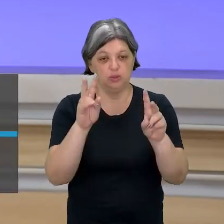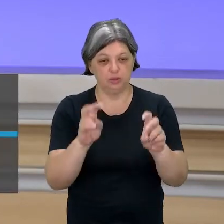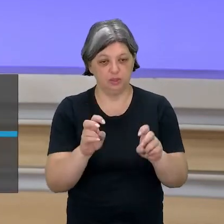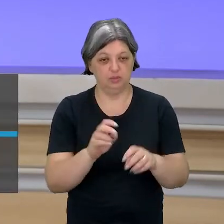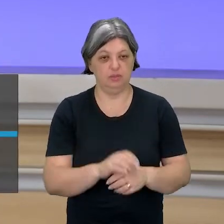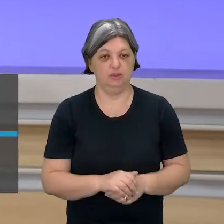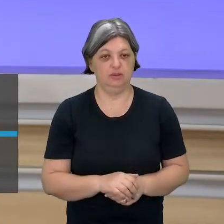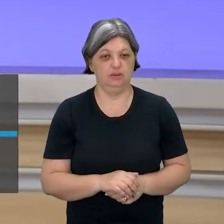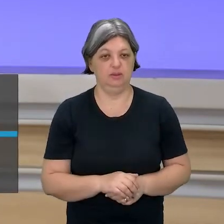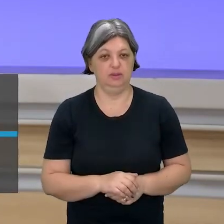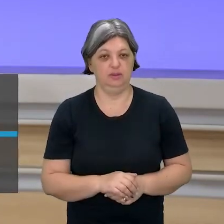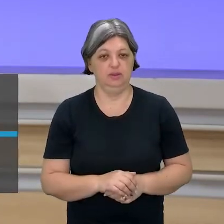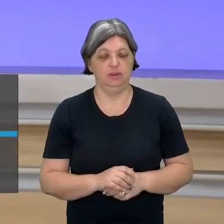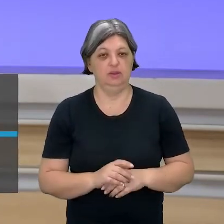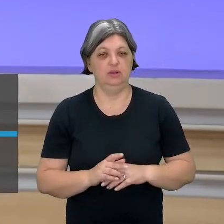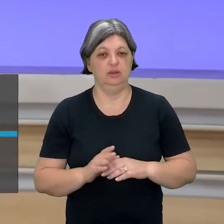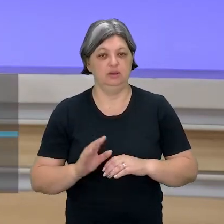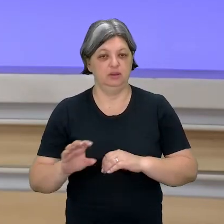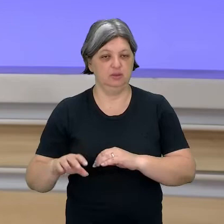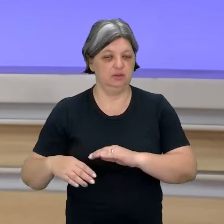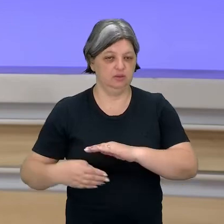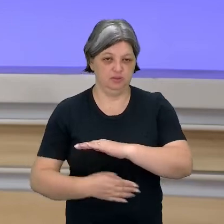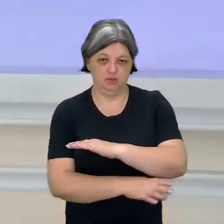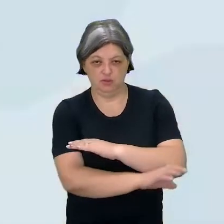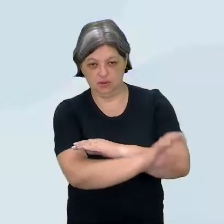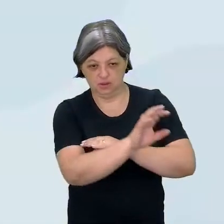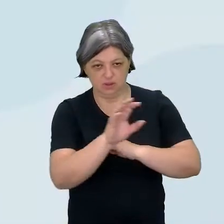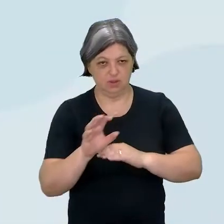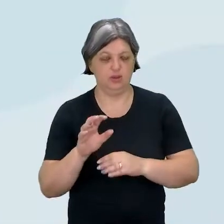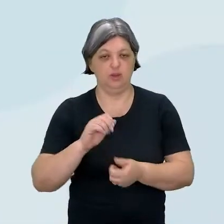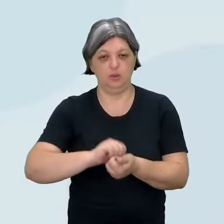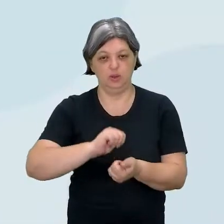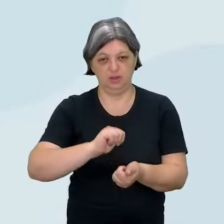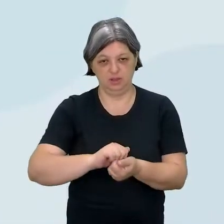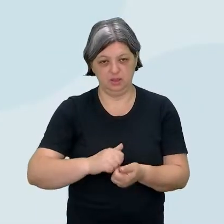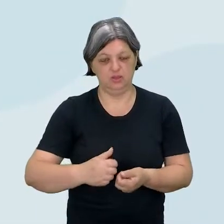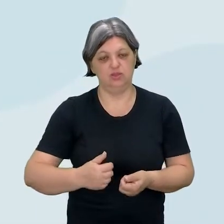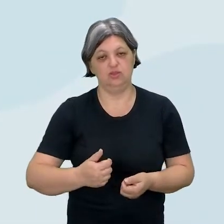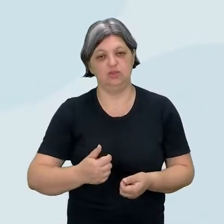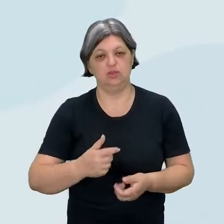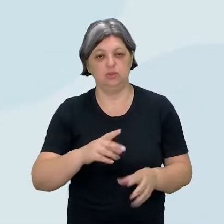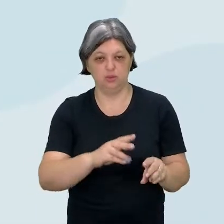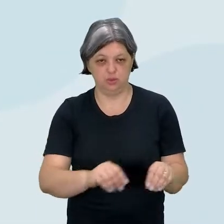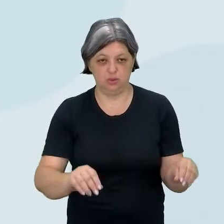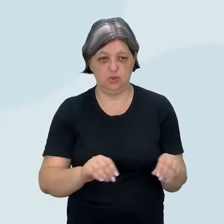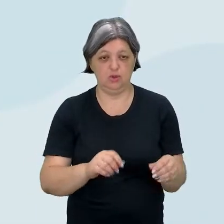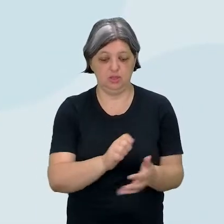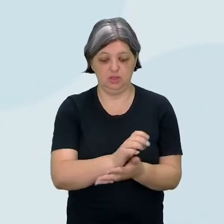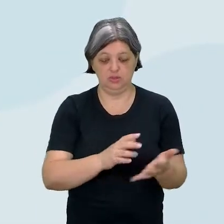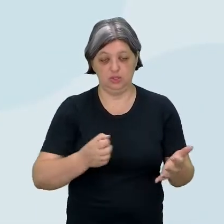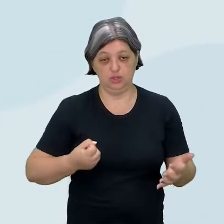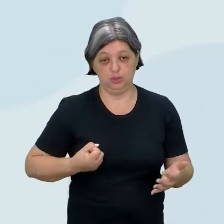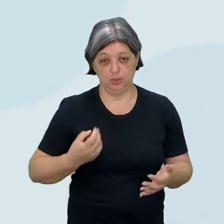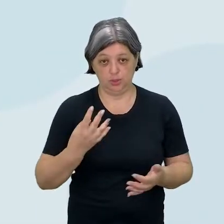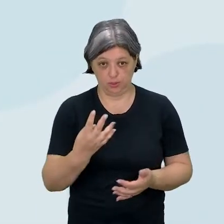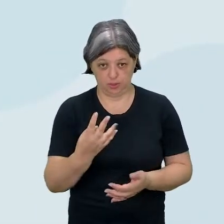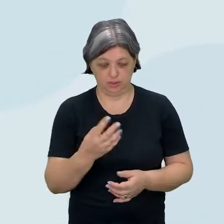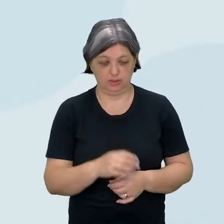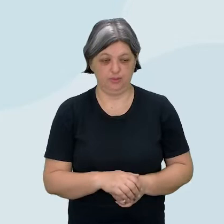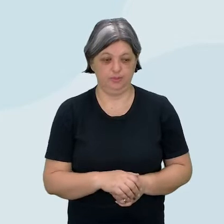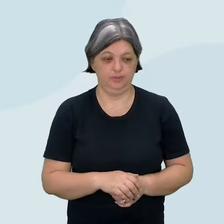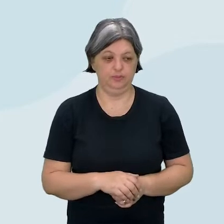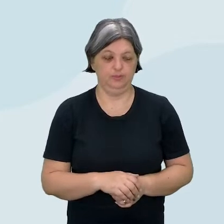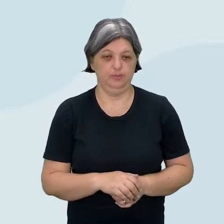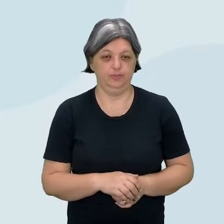componente Fauna e Qualidade do Solo. Olha só, a gente está aí, olha, na atividade 4 e a gente está encerrando,